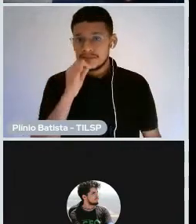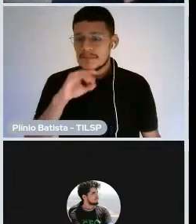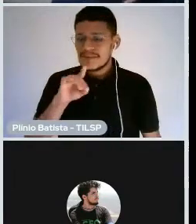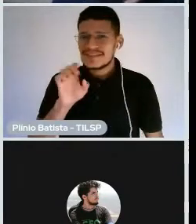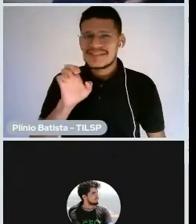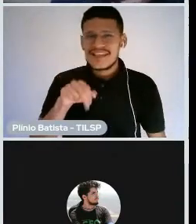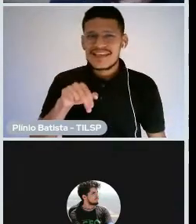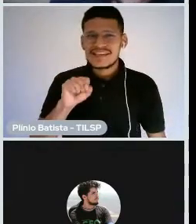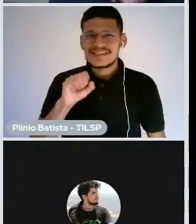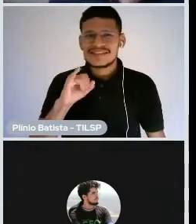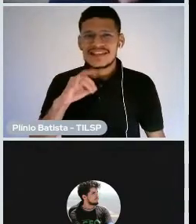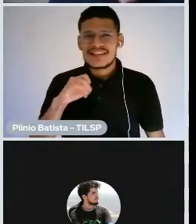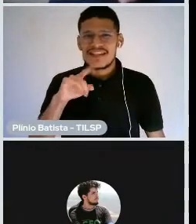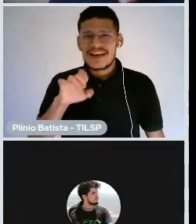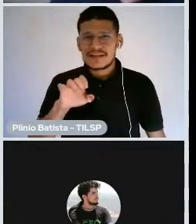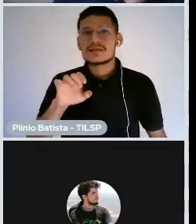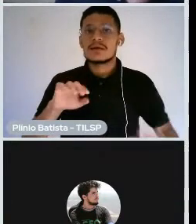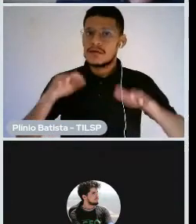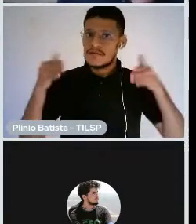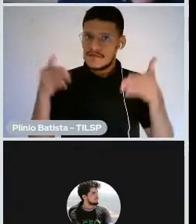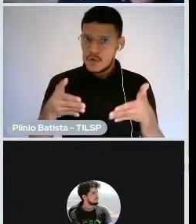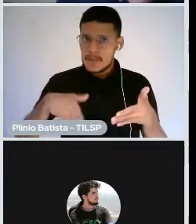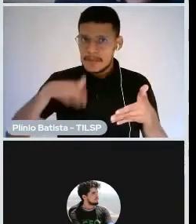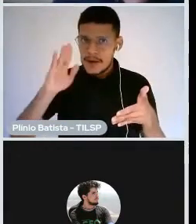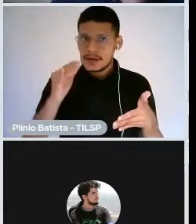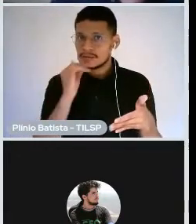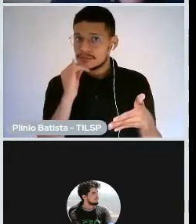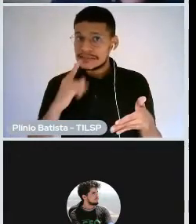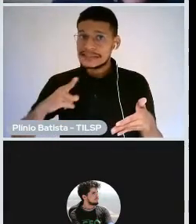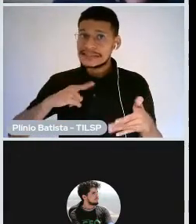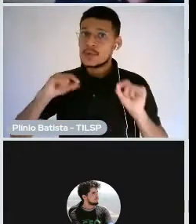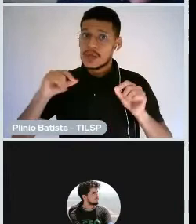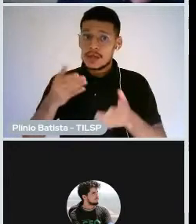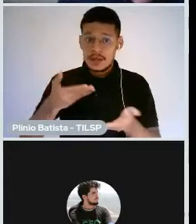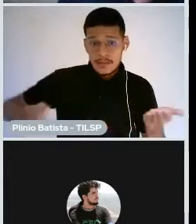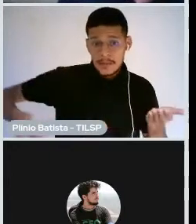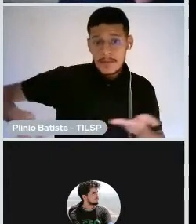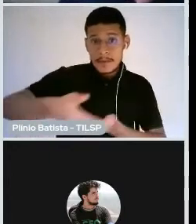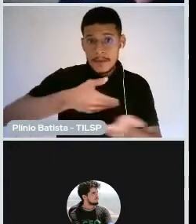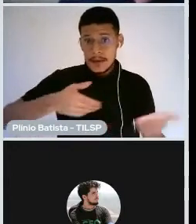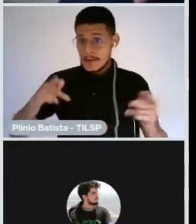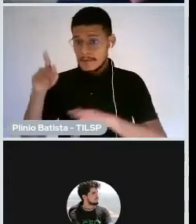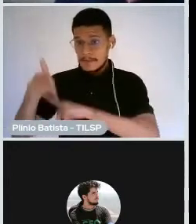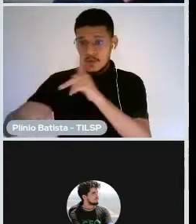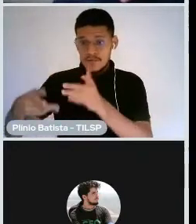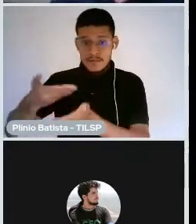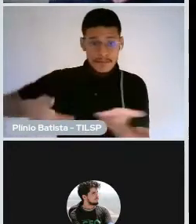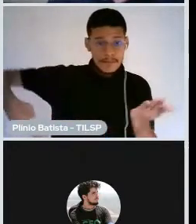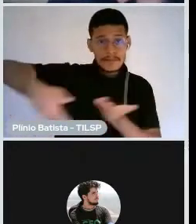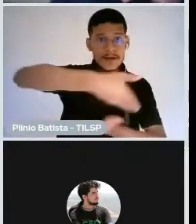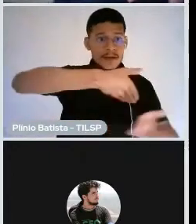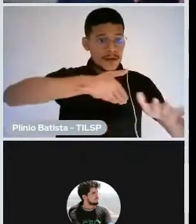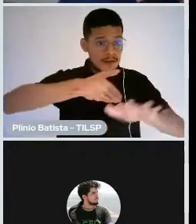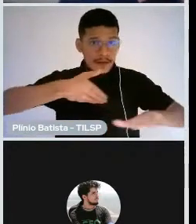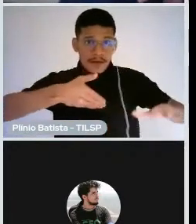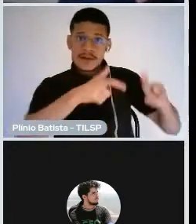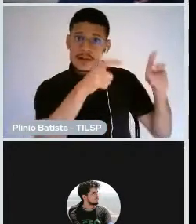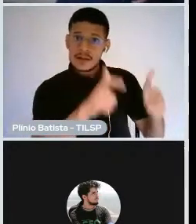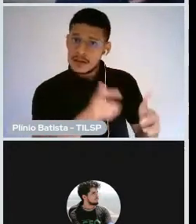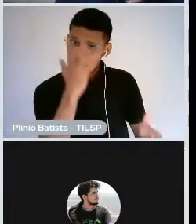mais direta, né? Ela é obtida por meio da relação da população e a superfície do território. A população